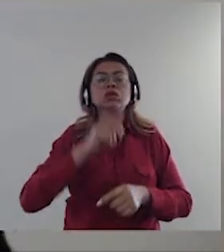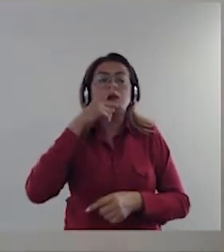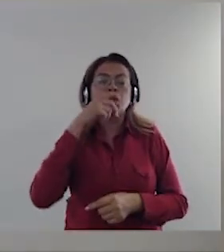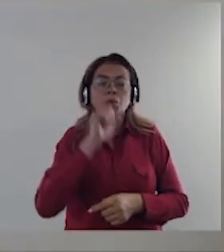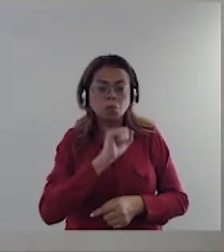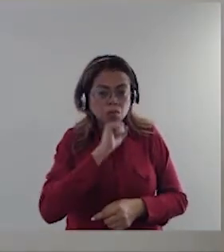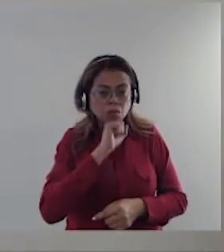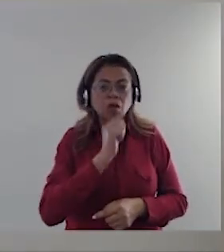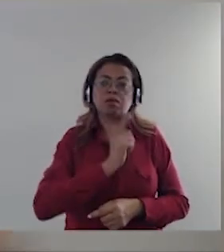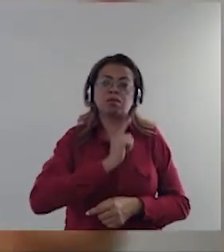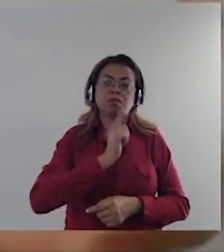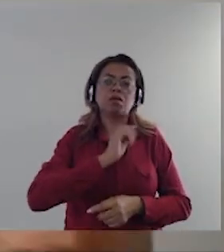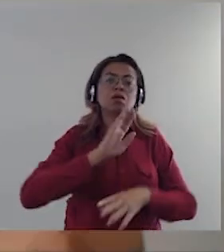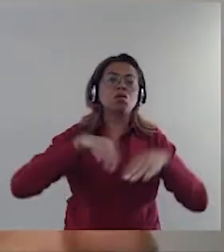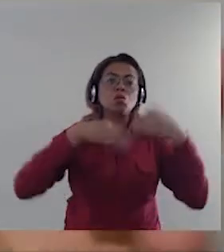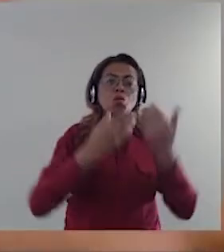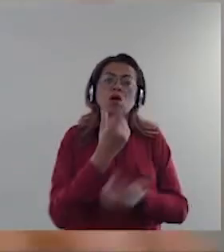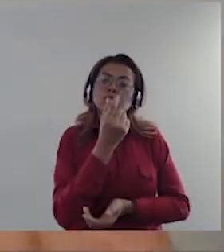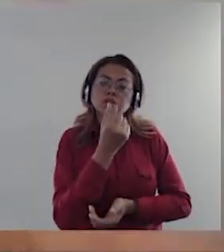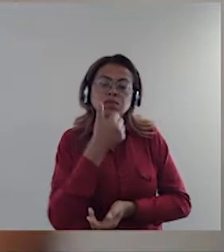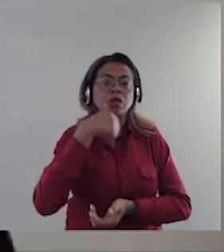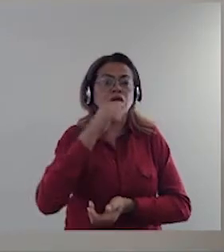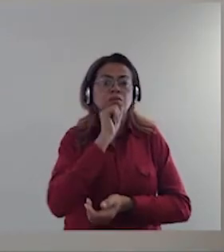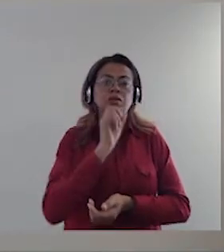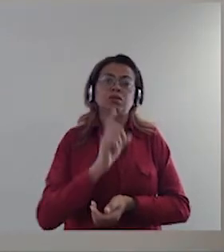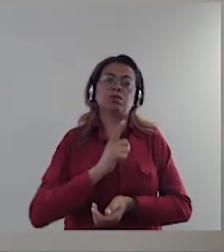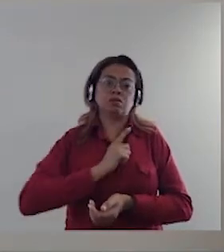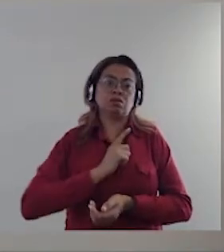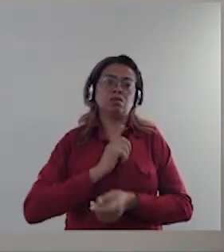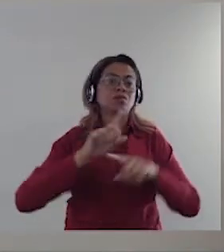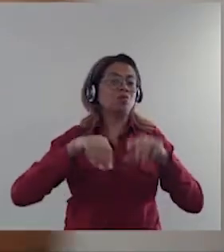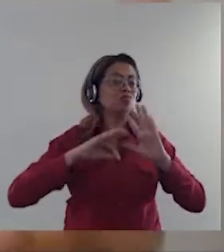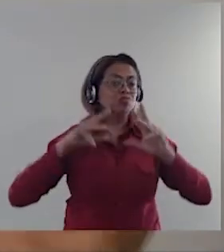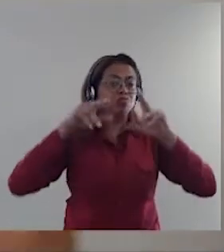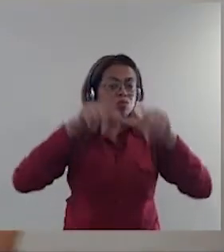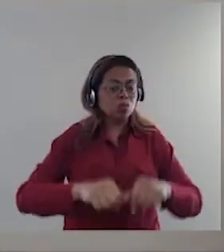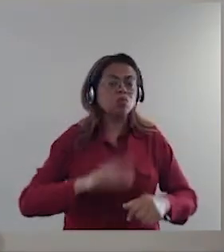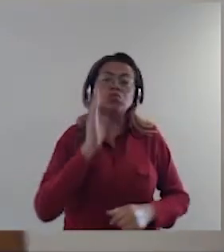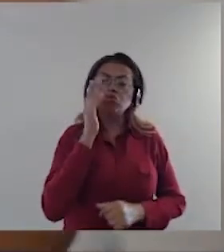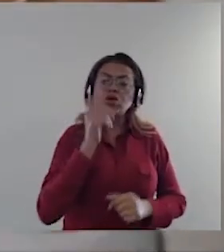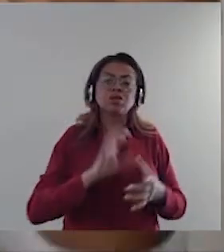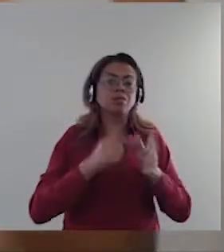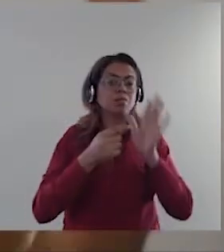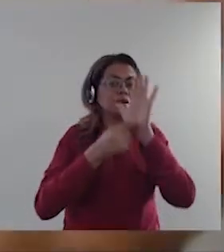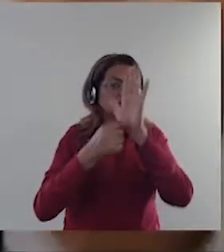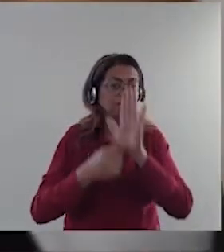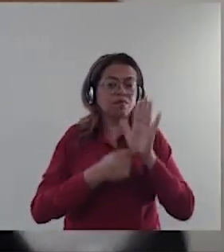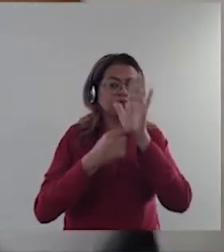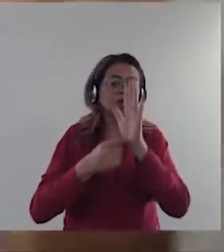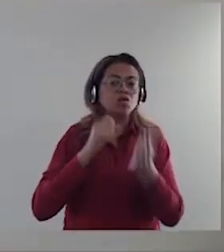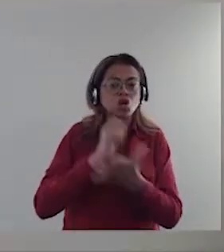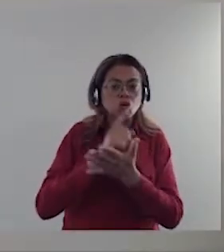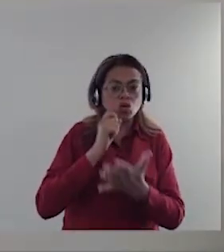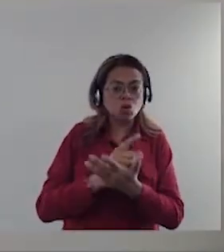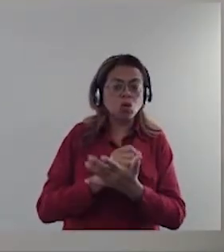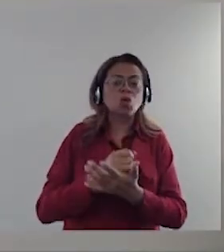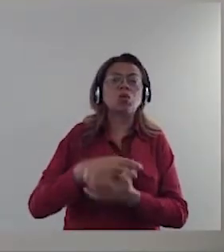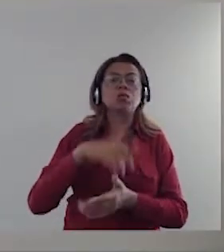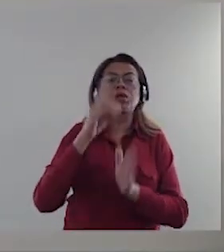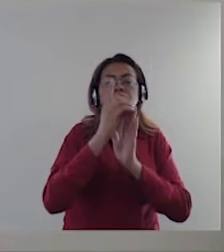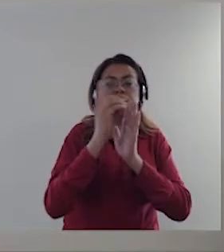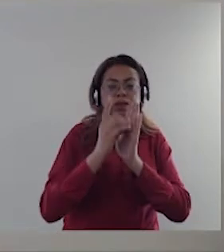é a despesa que a mãe tem. Isso tudo está disponível em compras, no ambiente virtual, em dados que são